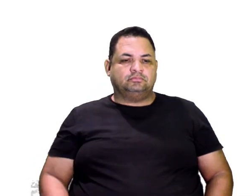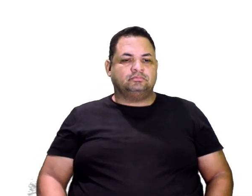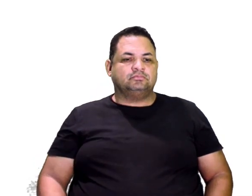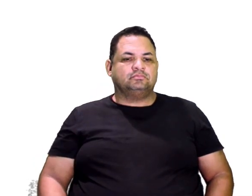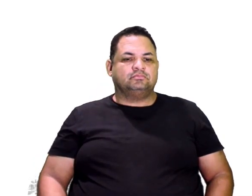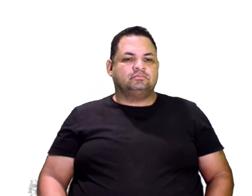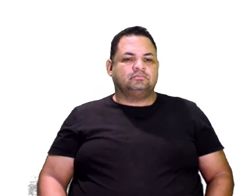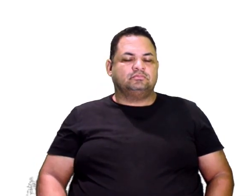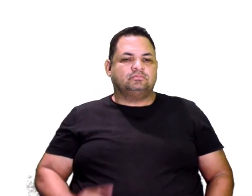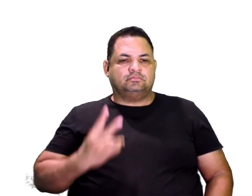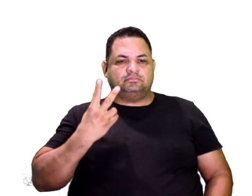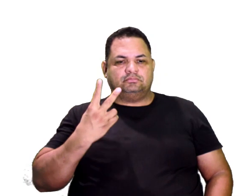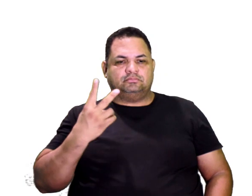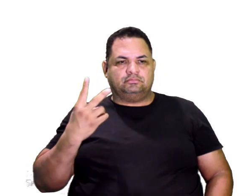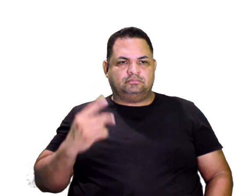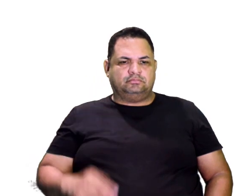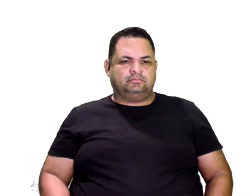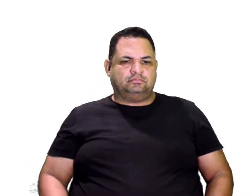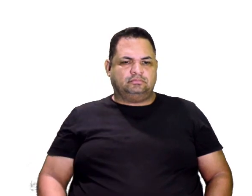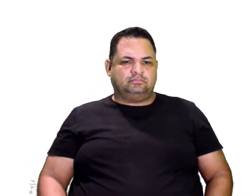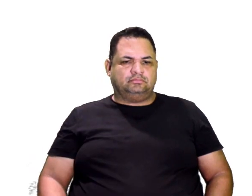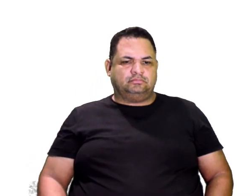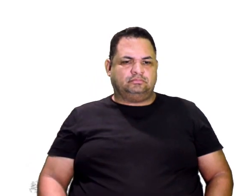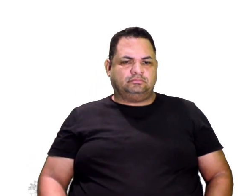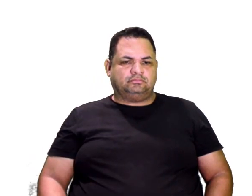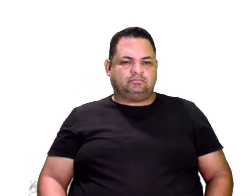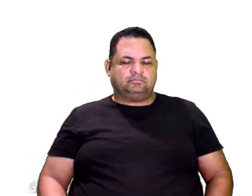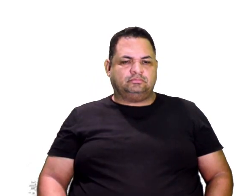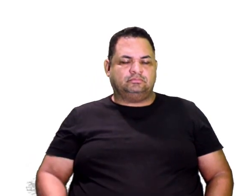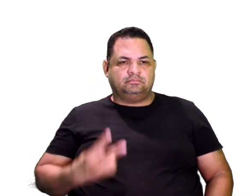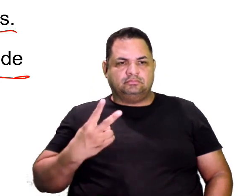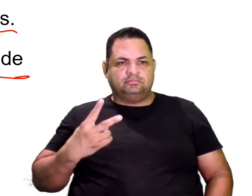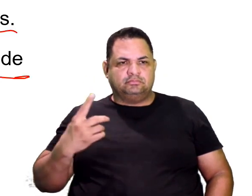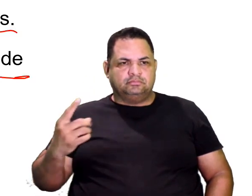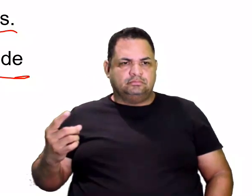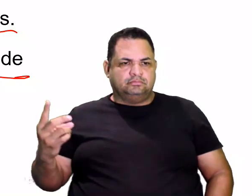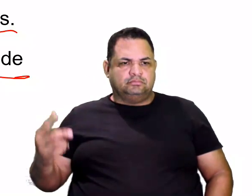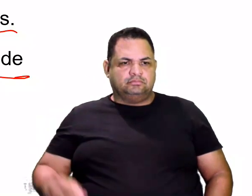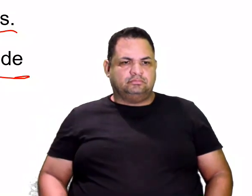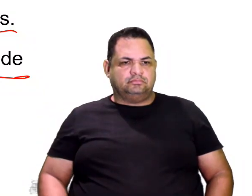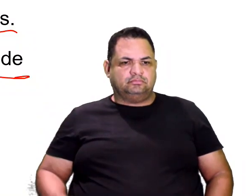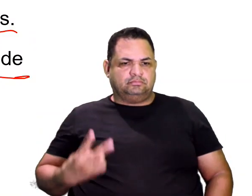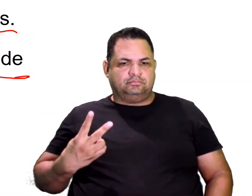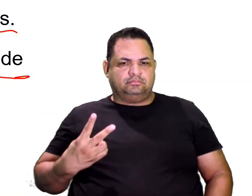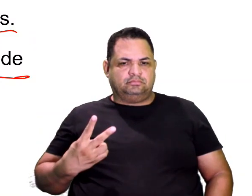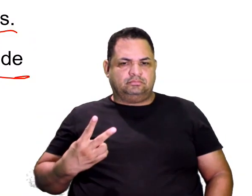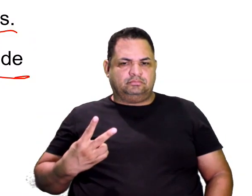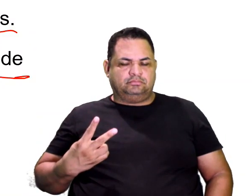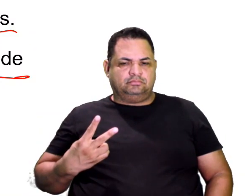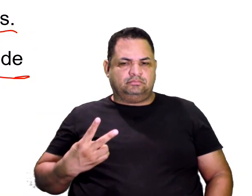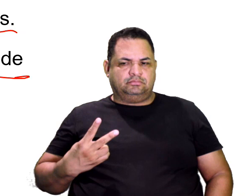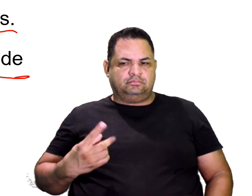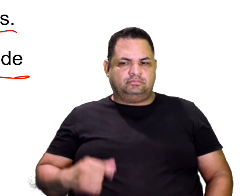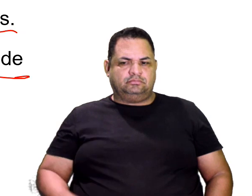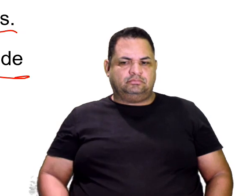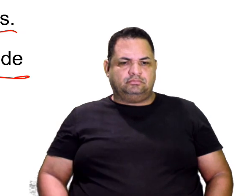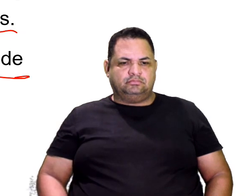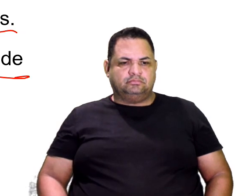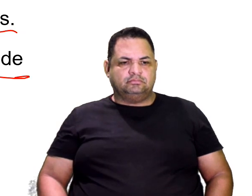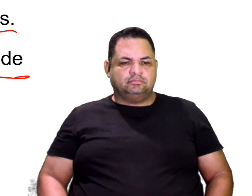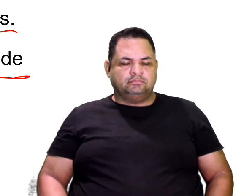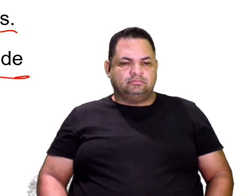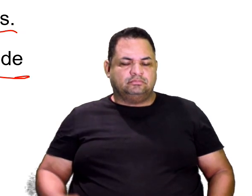4. Somente o 2, vamos ver aqui, somente o 2, somente esse aqui, ó,